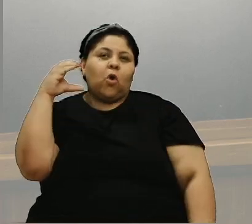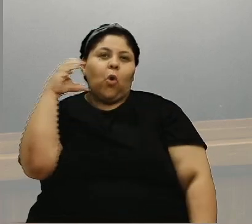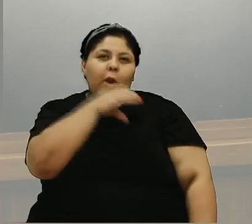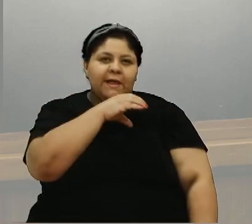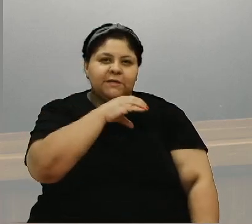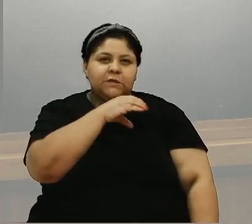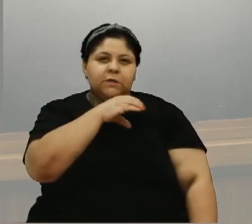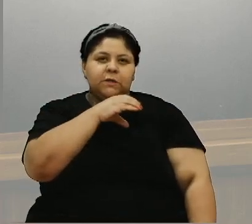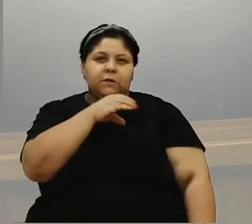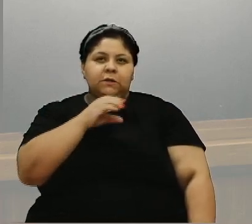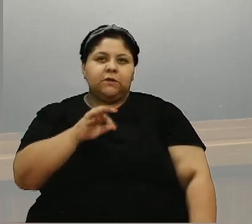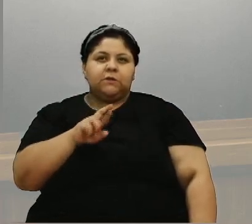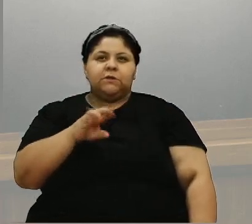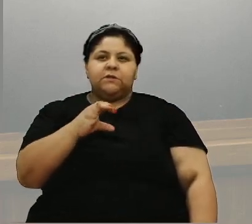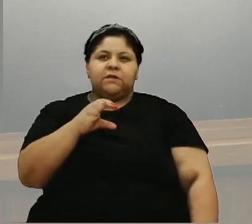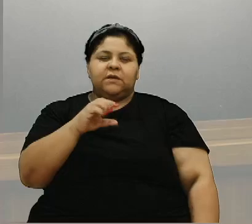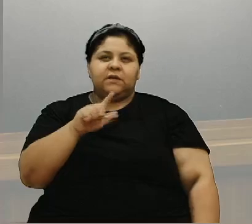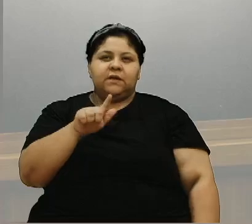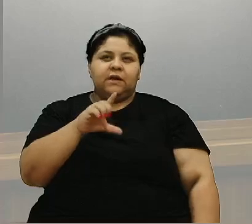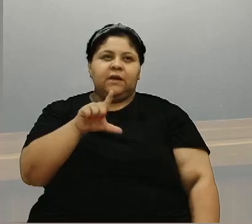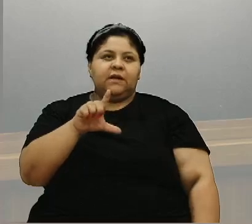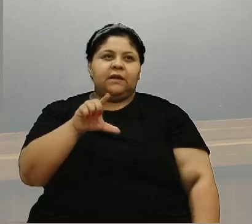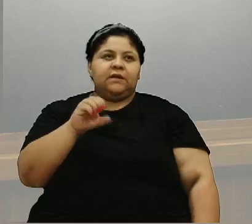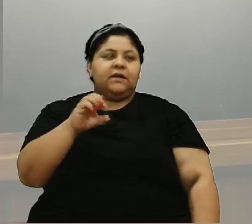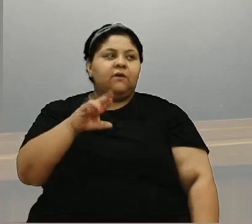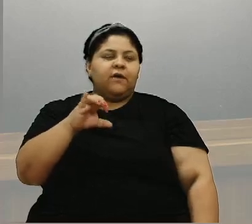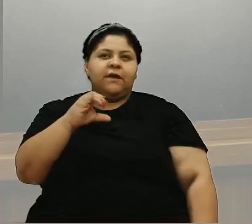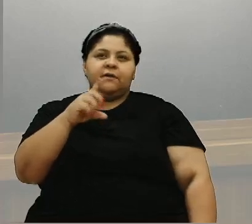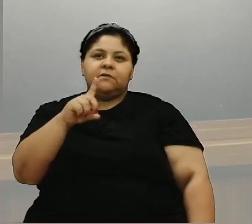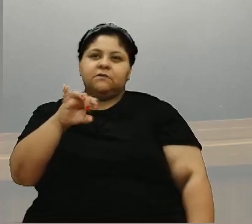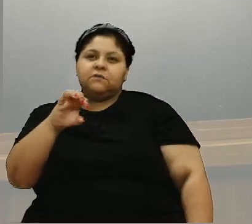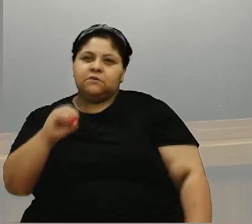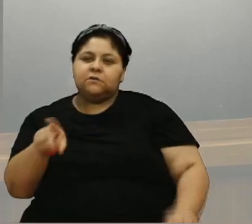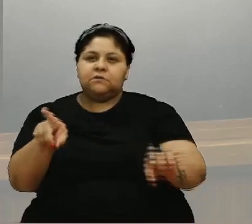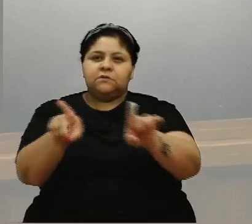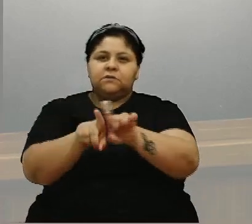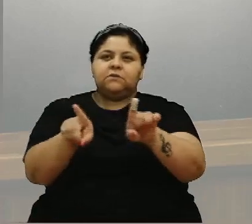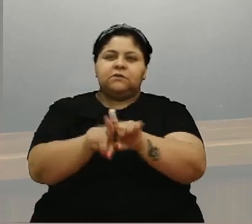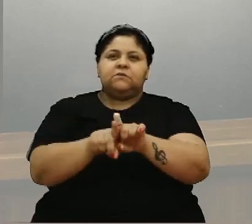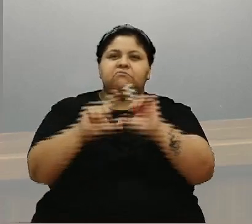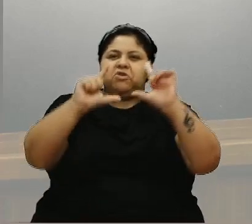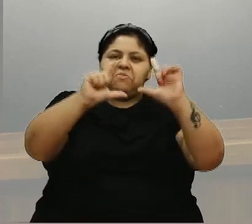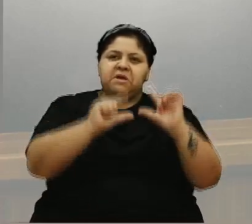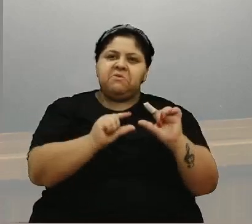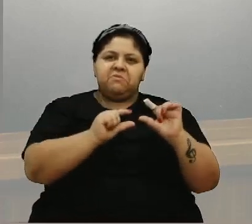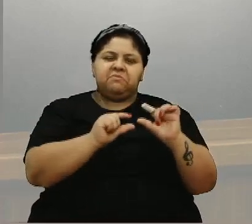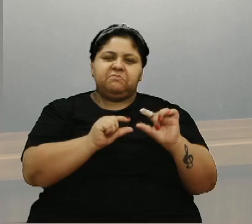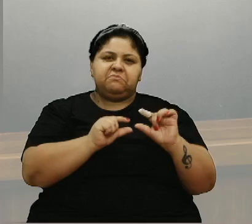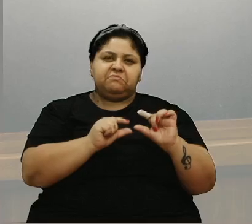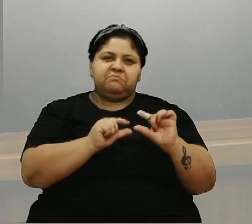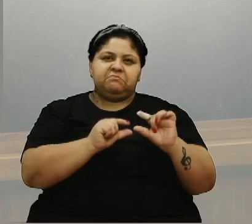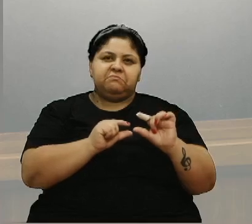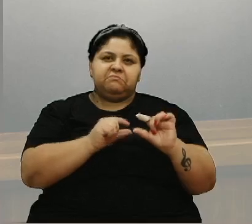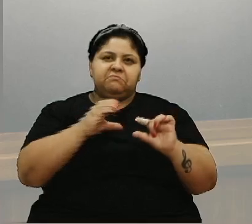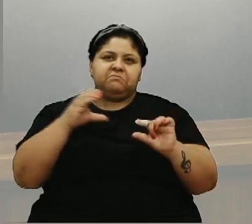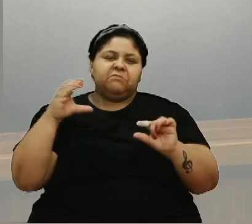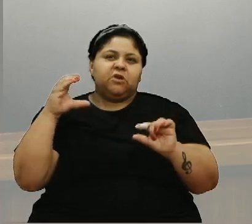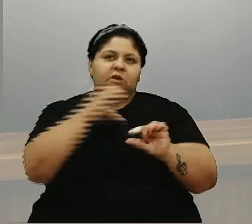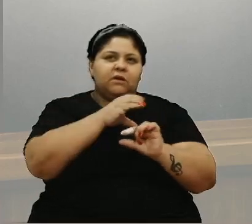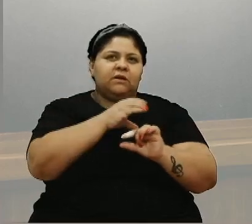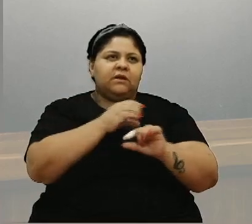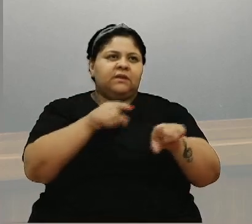triglicerídeos, aumenta o risco de elevação do colesterol ruim e a diminuição do colesterol bom,